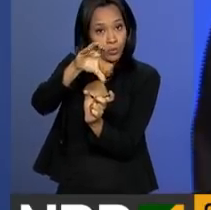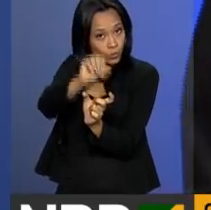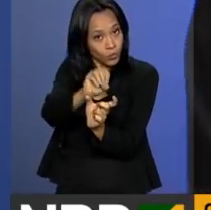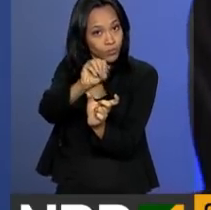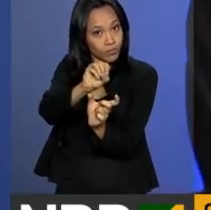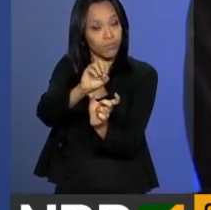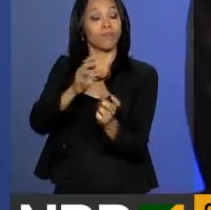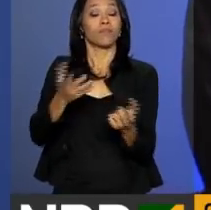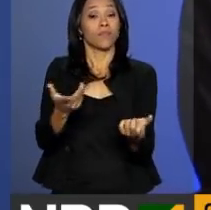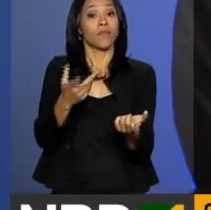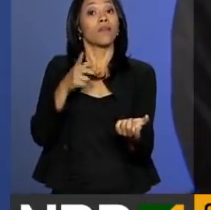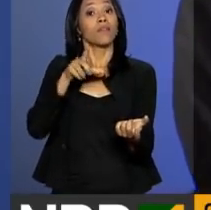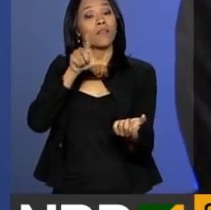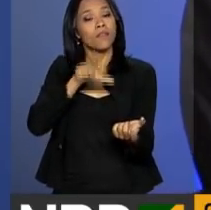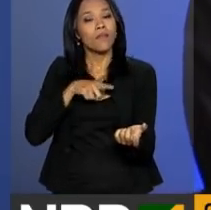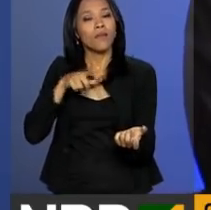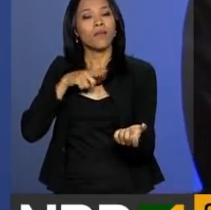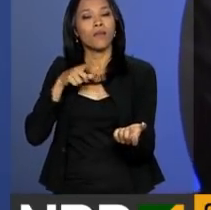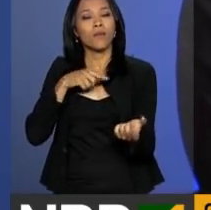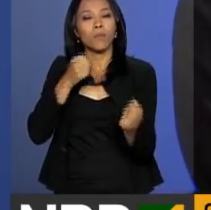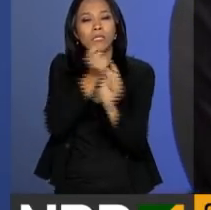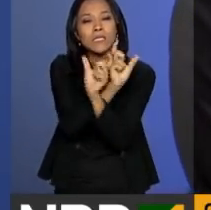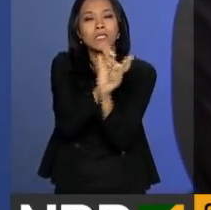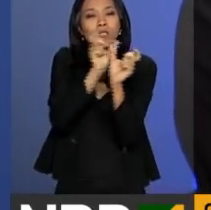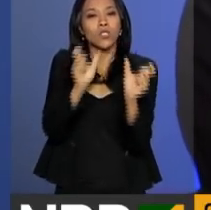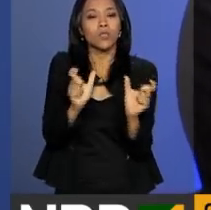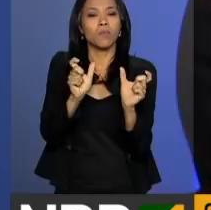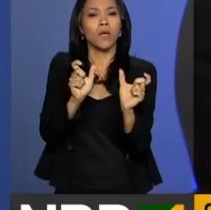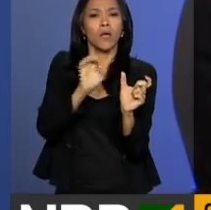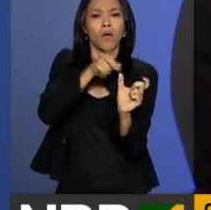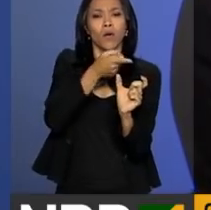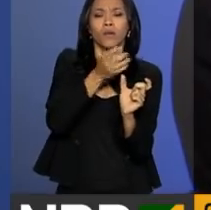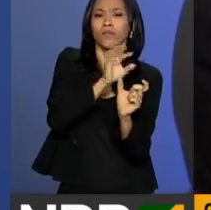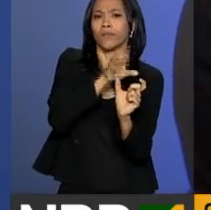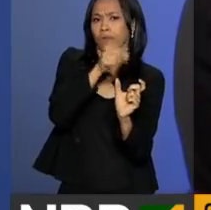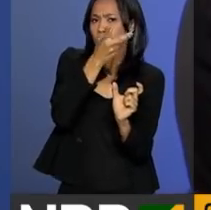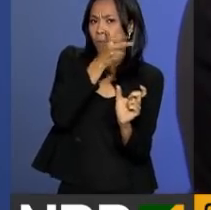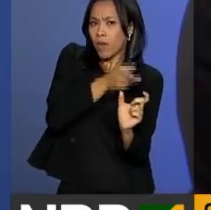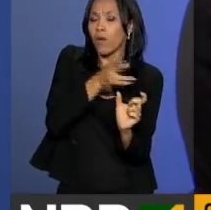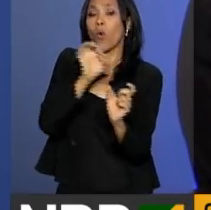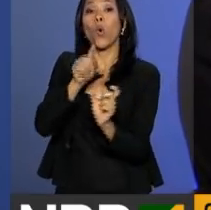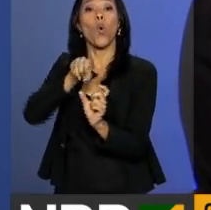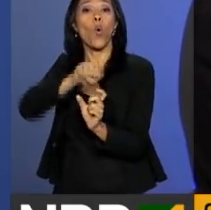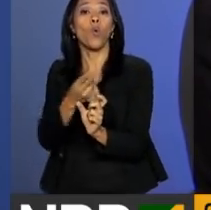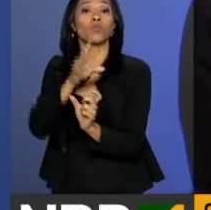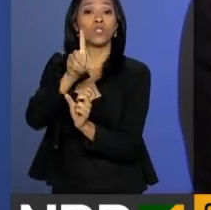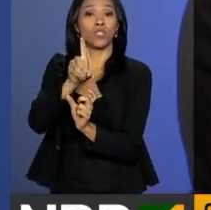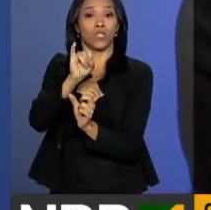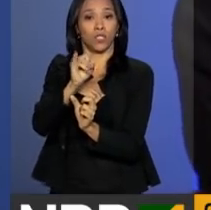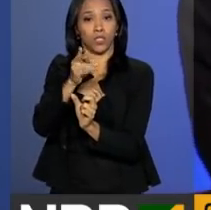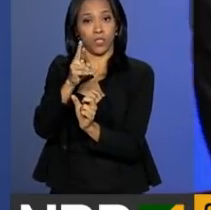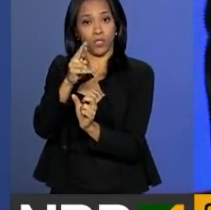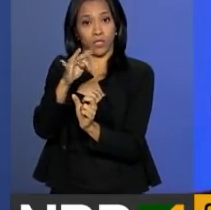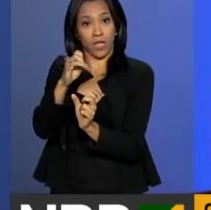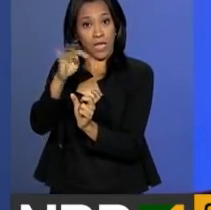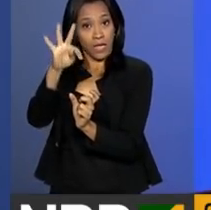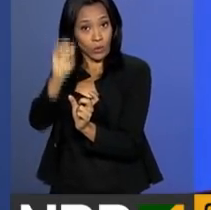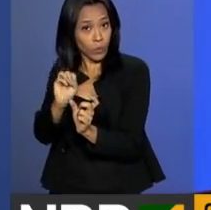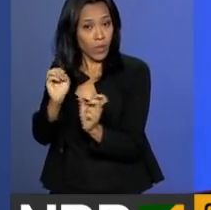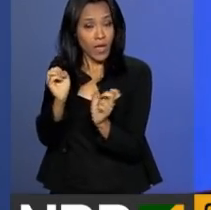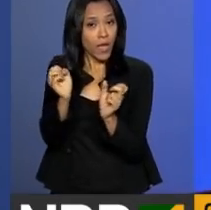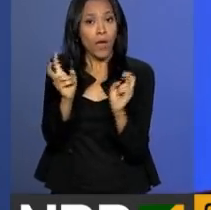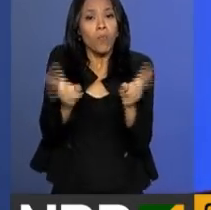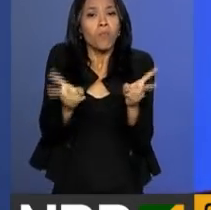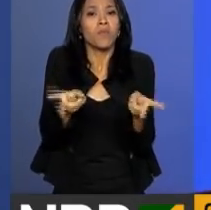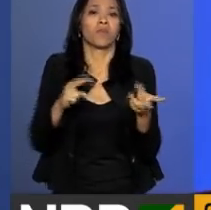mais ou menos uma certa é quase uma cirurgia - você fala está direito estado democrático você está dizendo a mesma coisa mas como nós saímos de um sistema